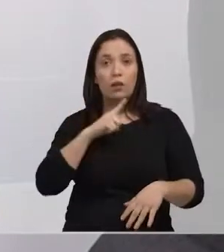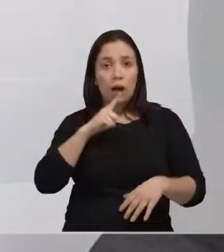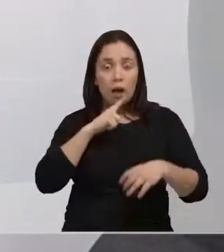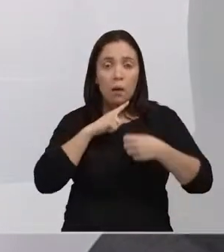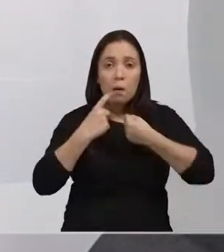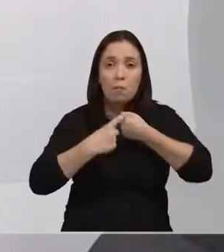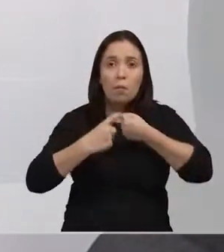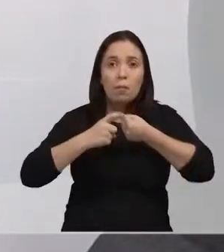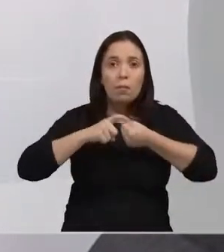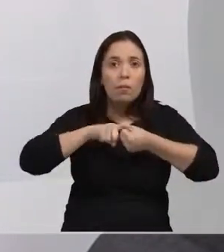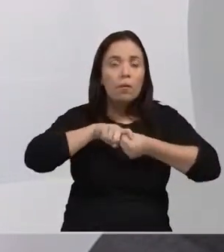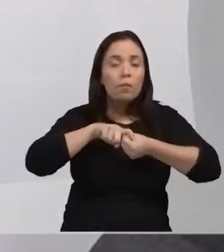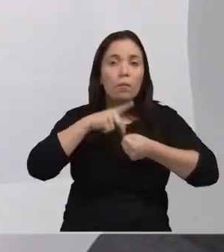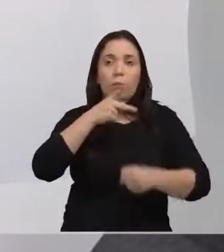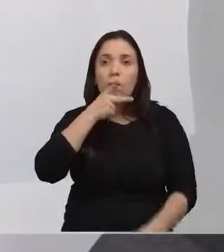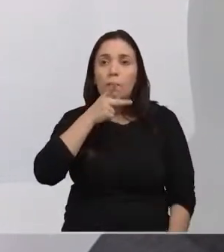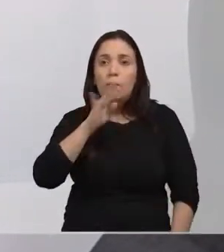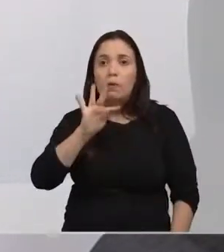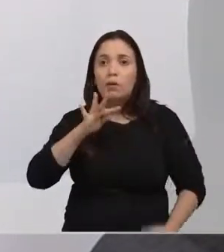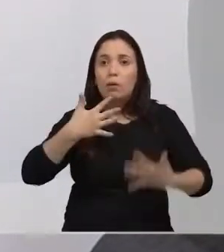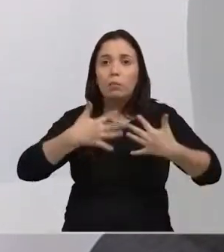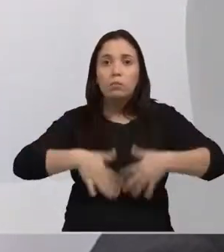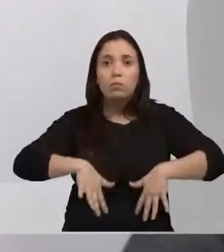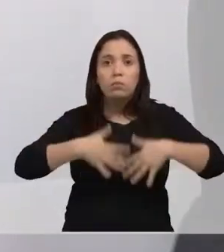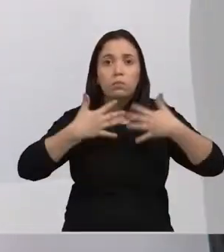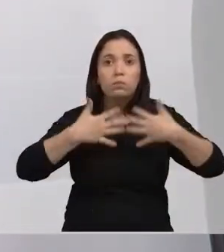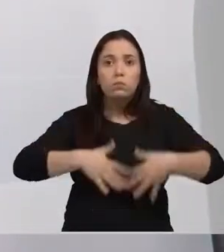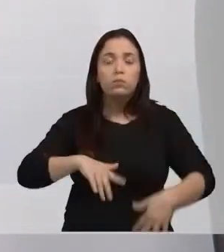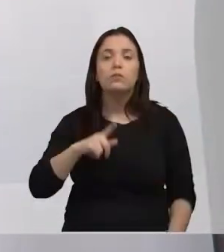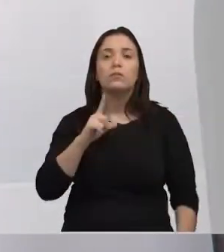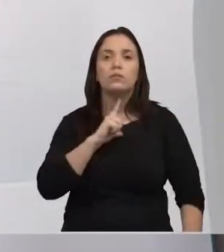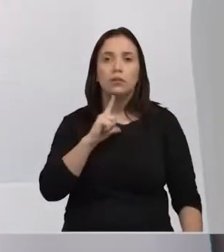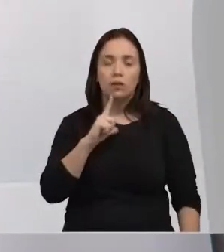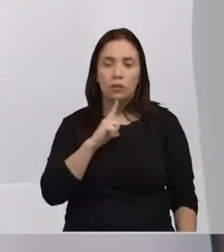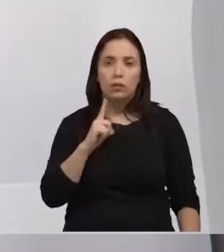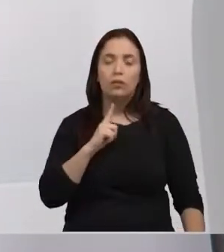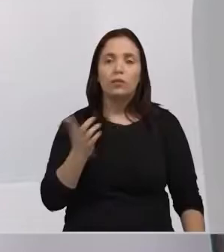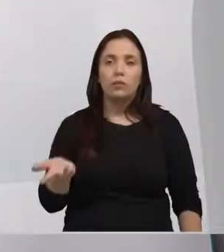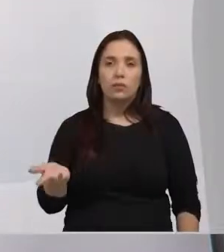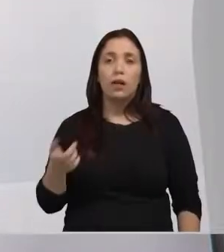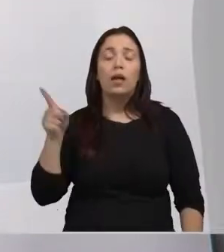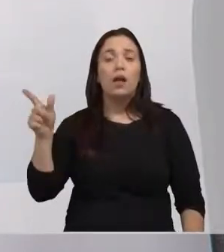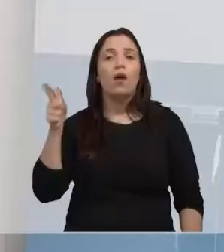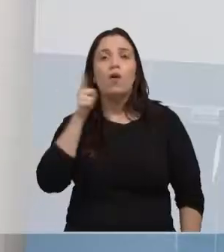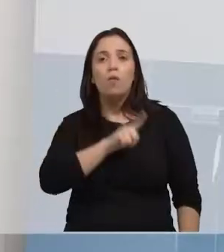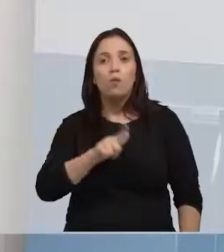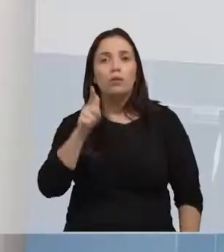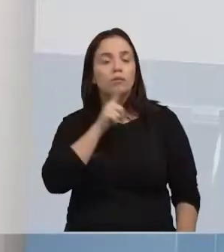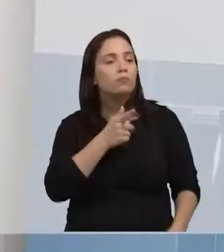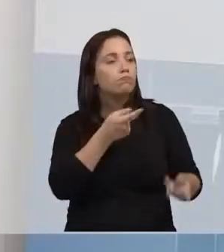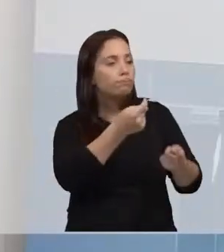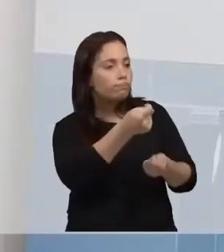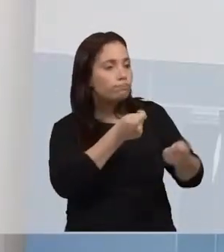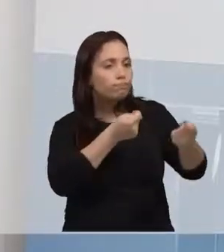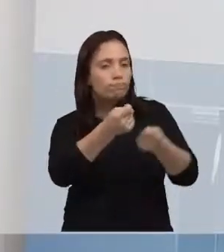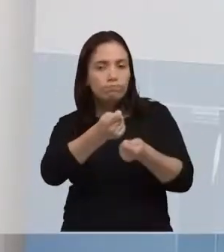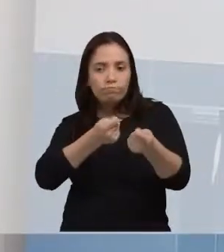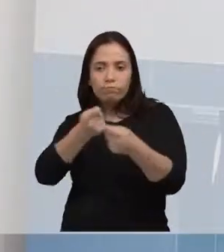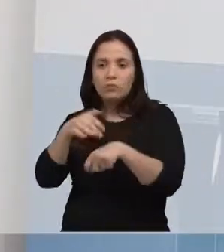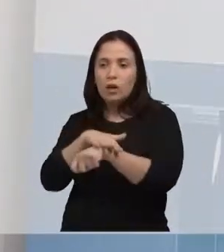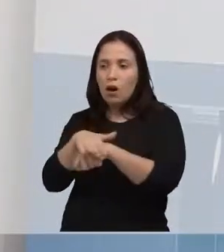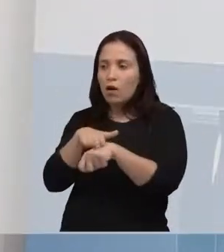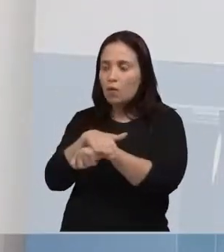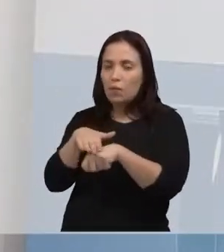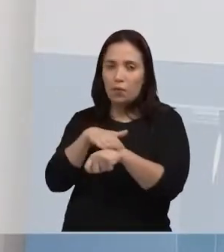como Camilo. Camilo tem excesso de aliados, o Carlos Frederico. Ele tem conseguido trabalhar isso bem, né, Luiz? Até